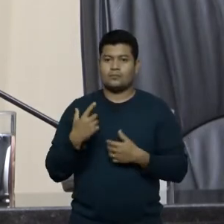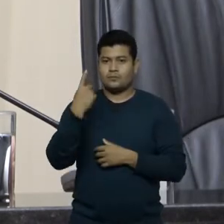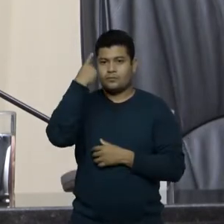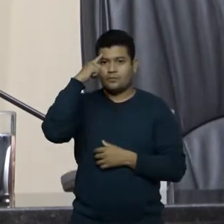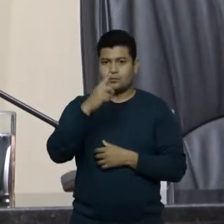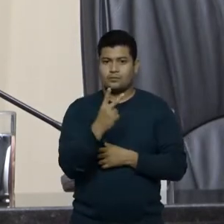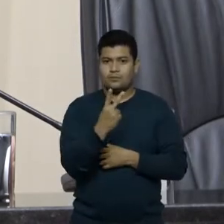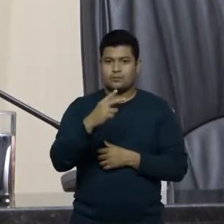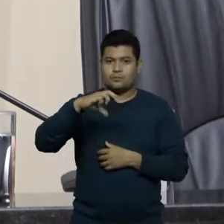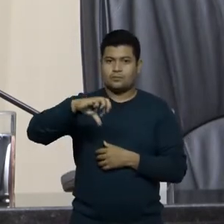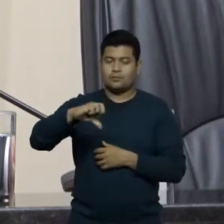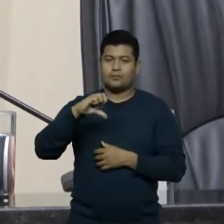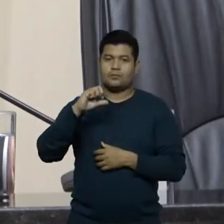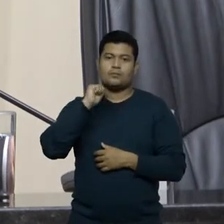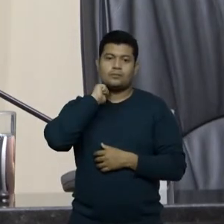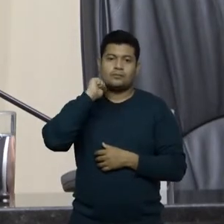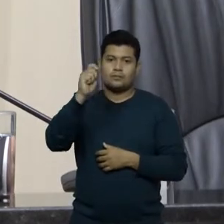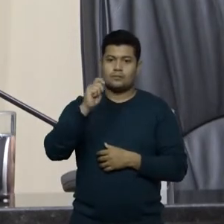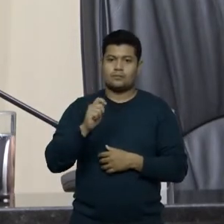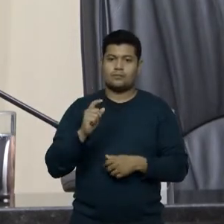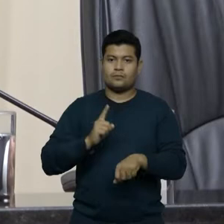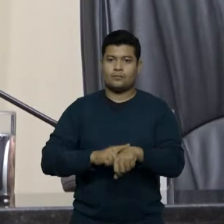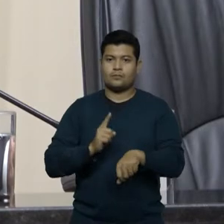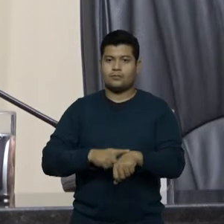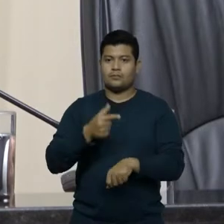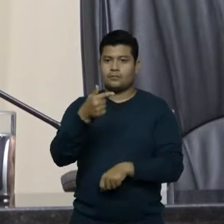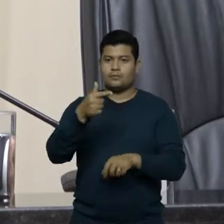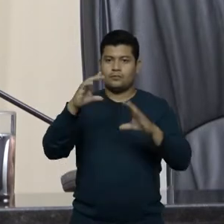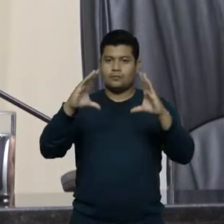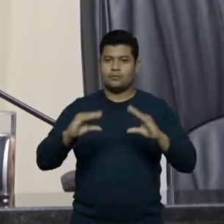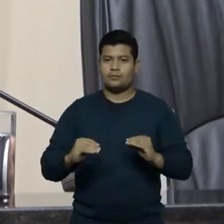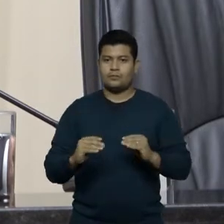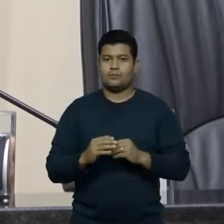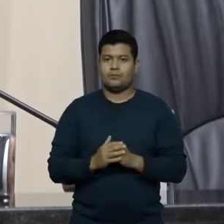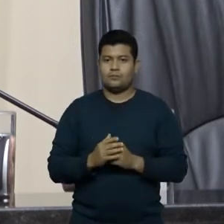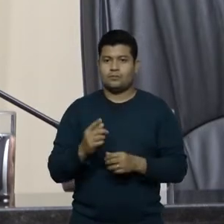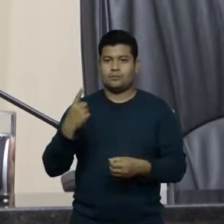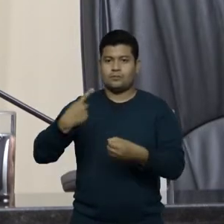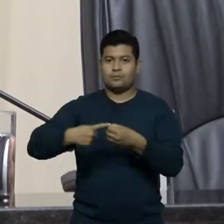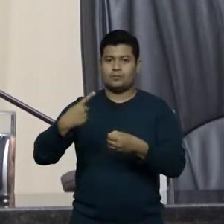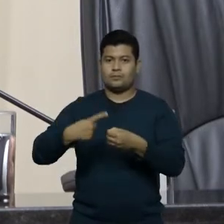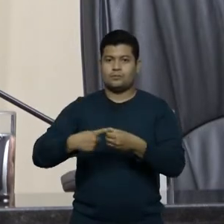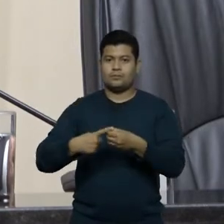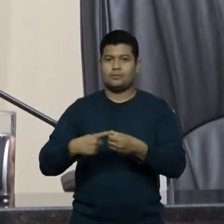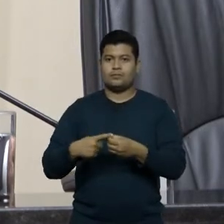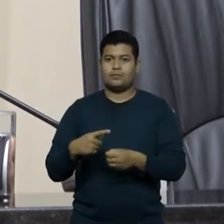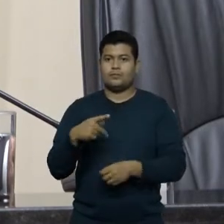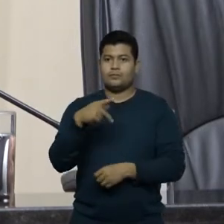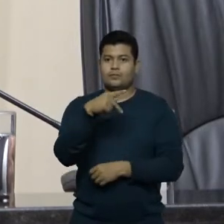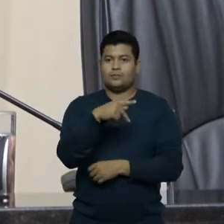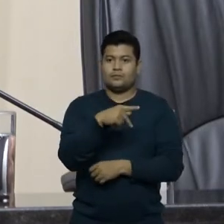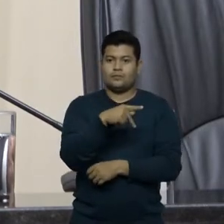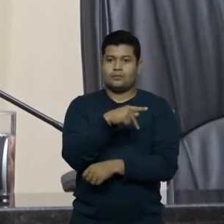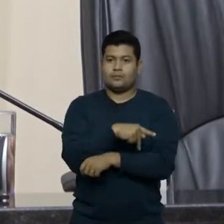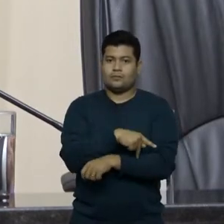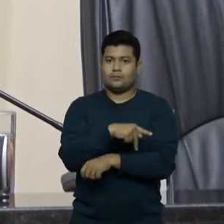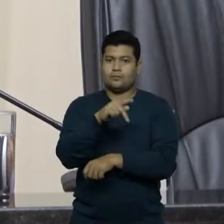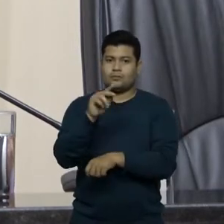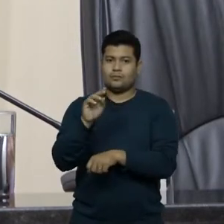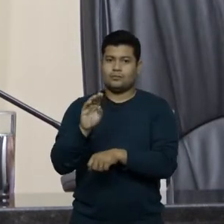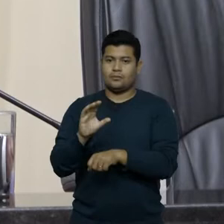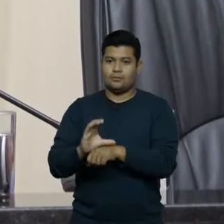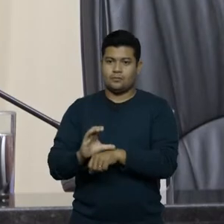dia vinte e nove de abril às dezenove horas do município de pedras grandes para